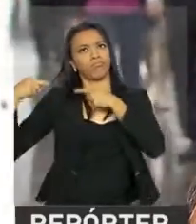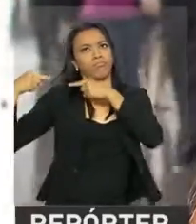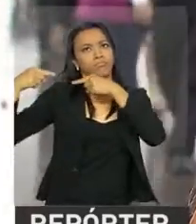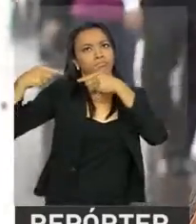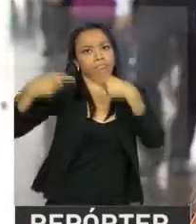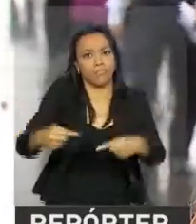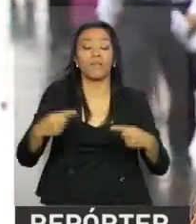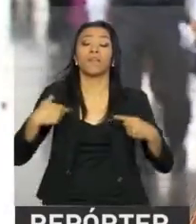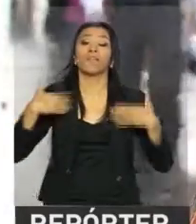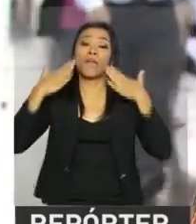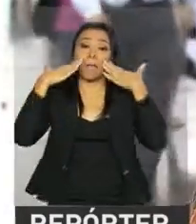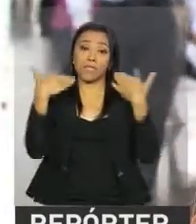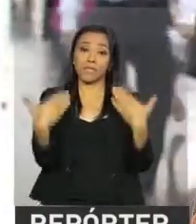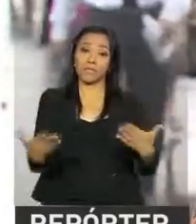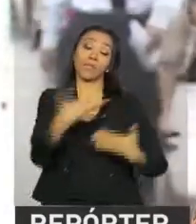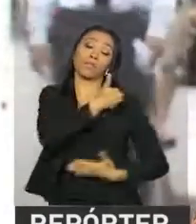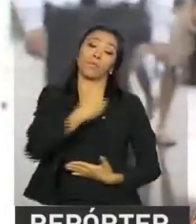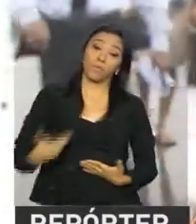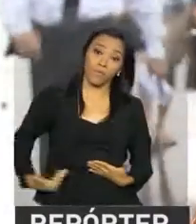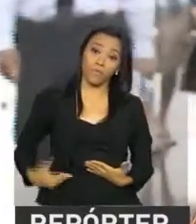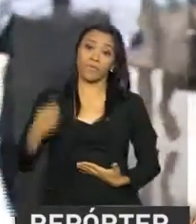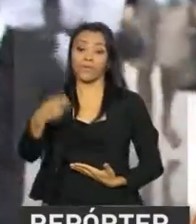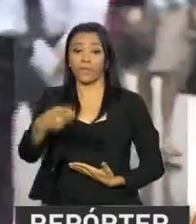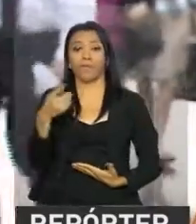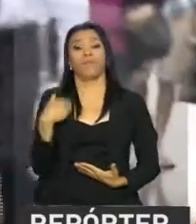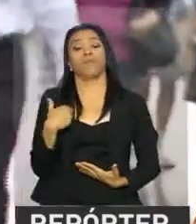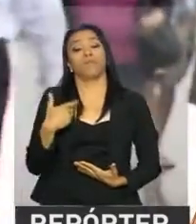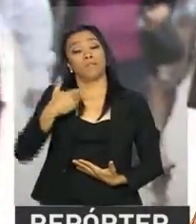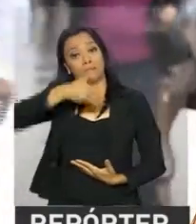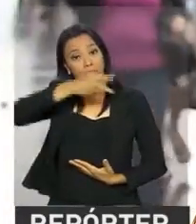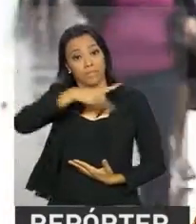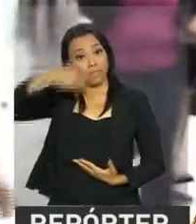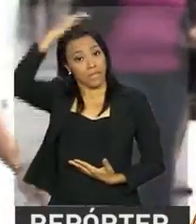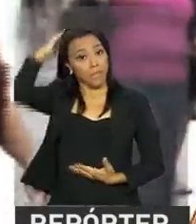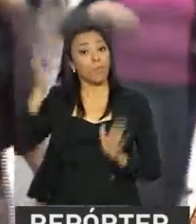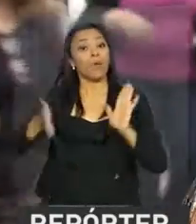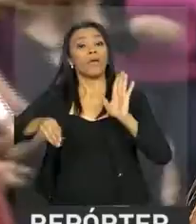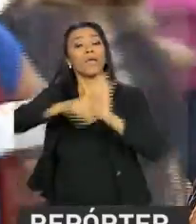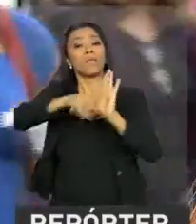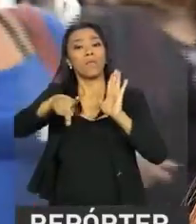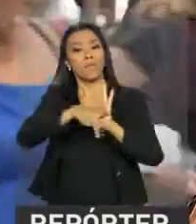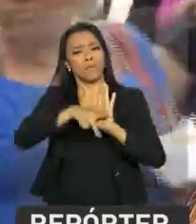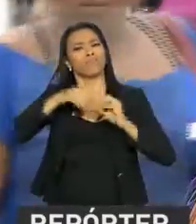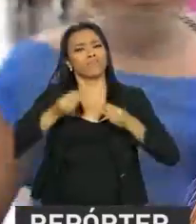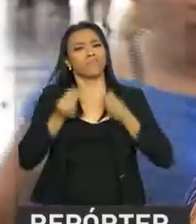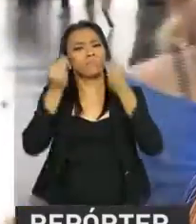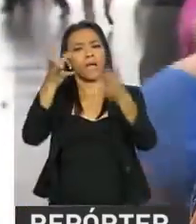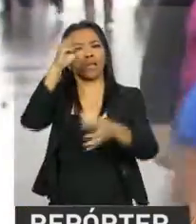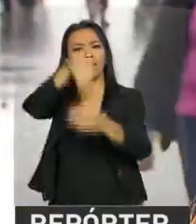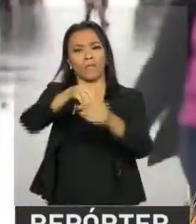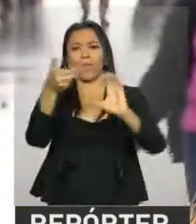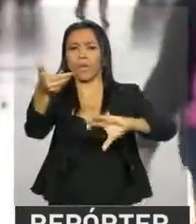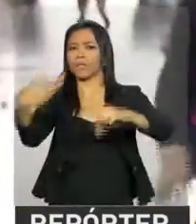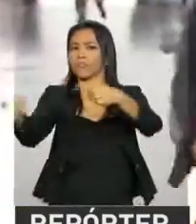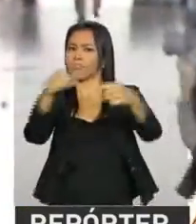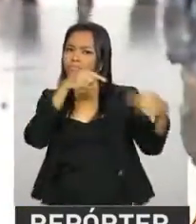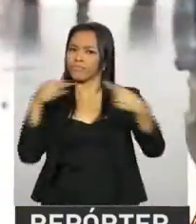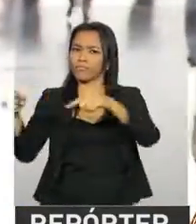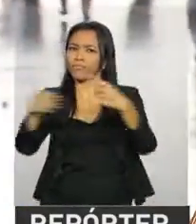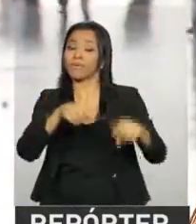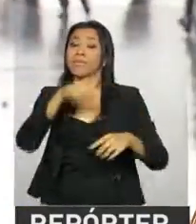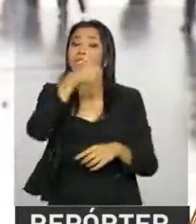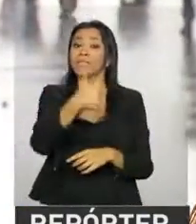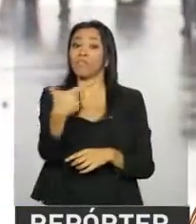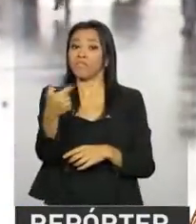governo teme por meio de uma medida provisória ela está em discussão no congresso e deve ser votado em até 120 dias